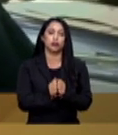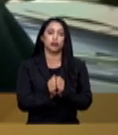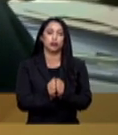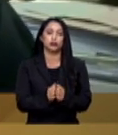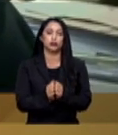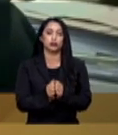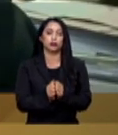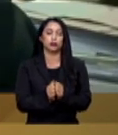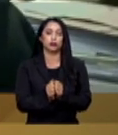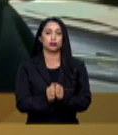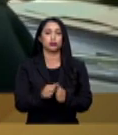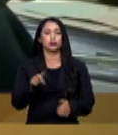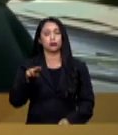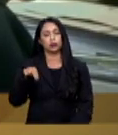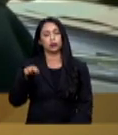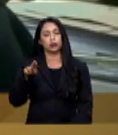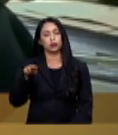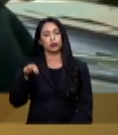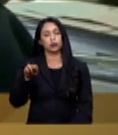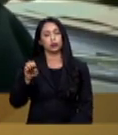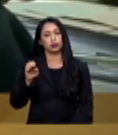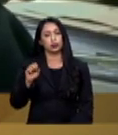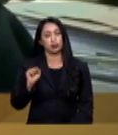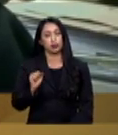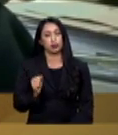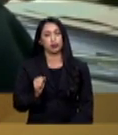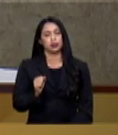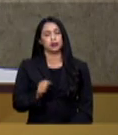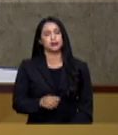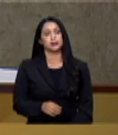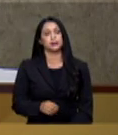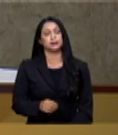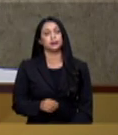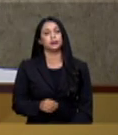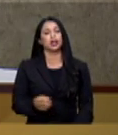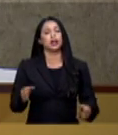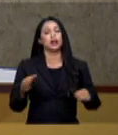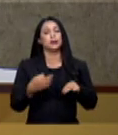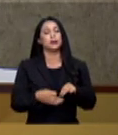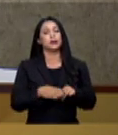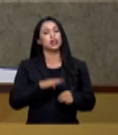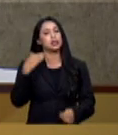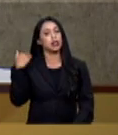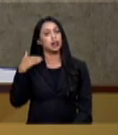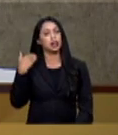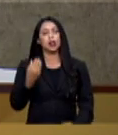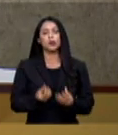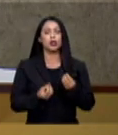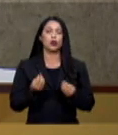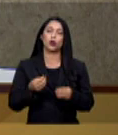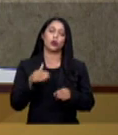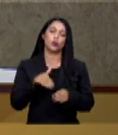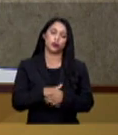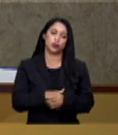pelo ministro Nunes Marques, senhor presidente. Ministra Carmen Lúcia, como vota Vossa